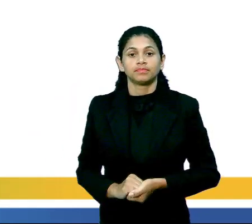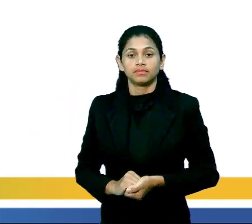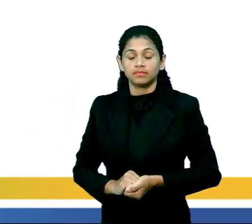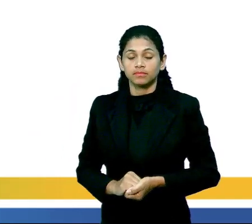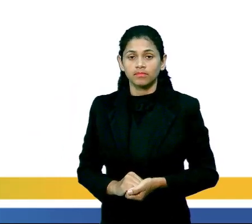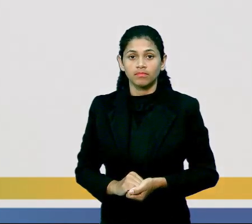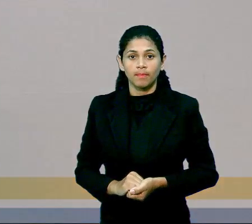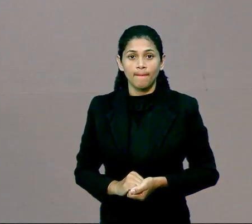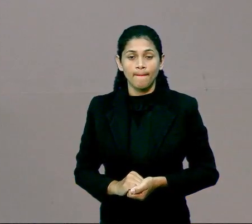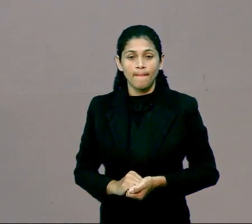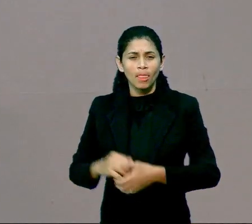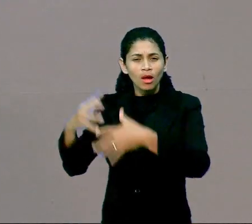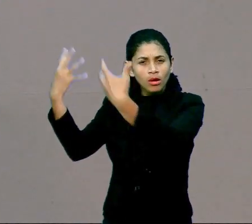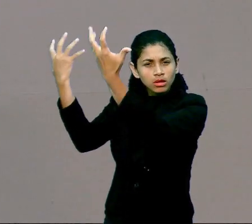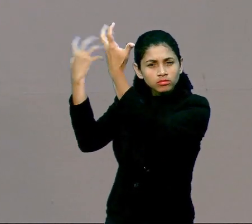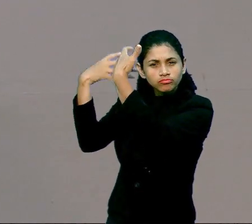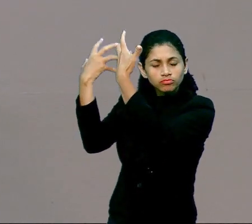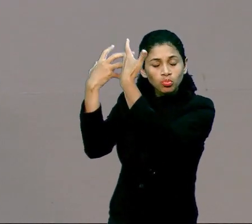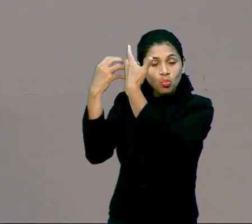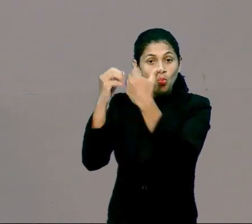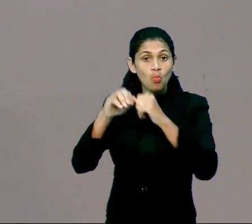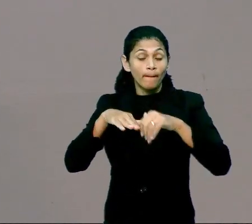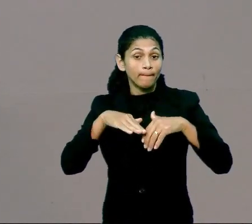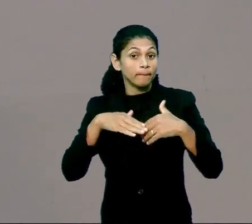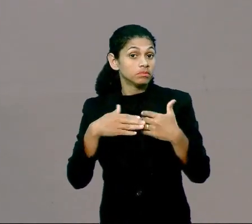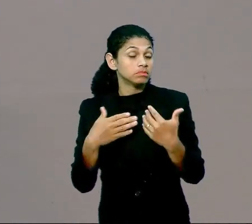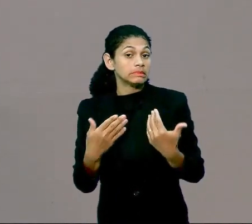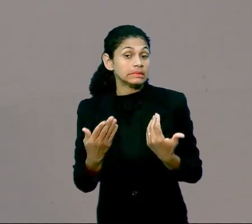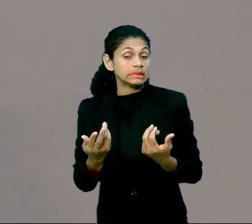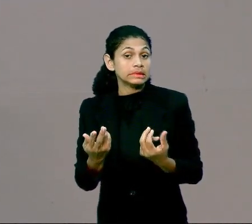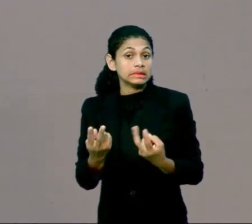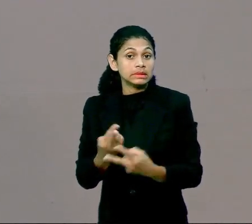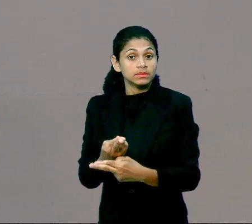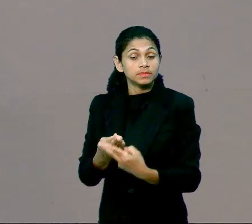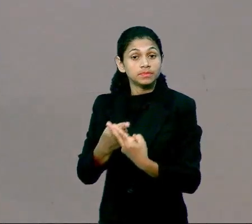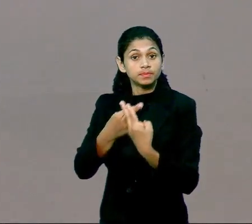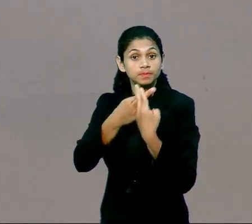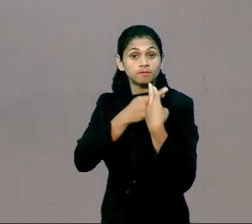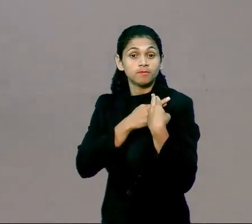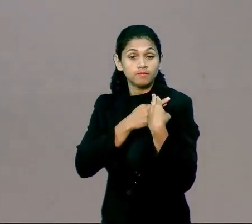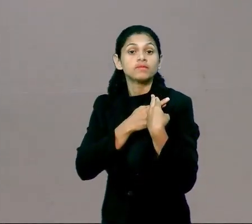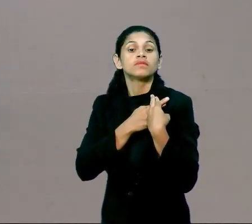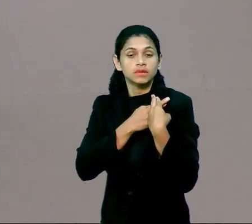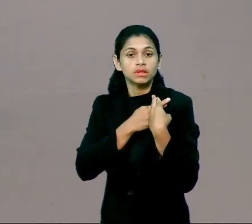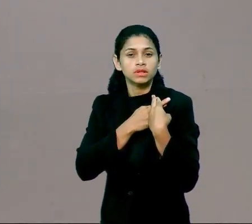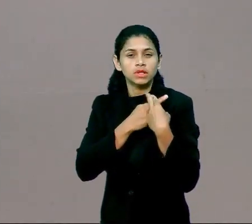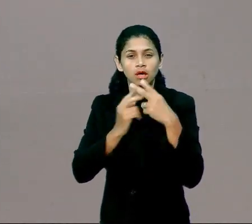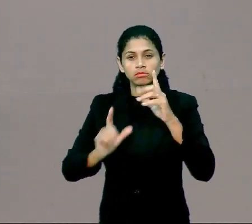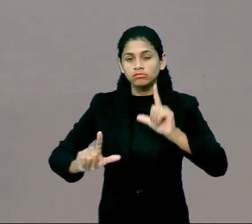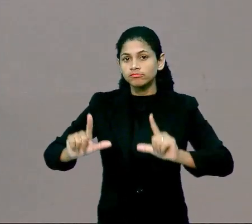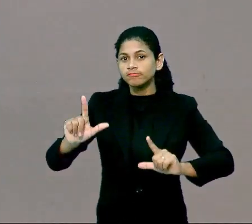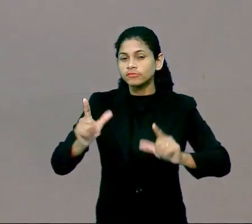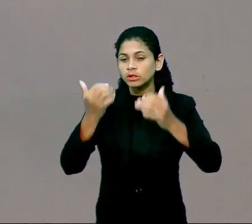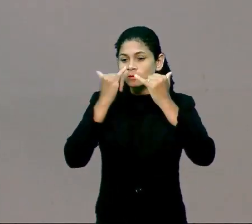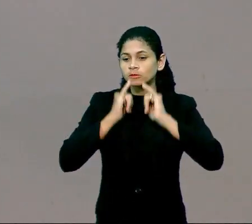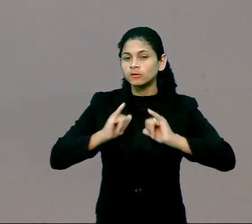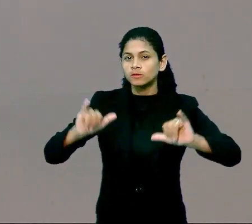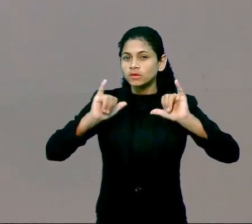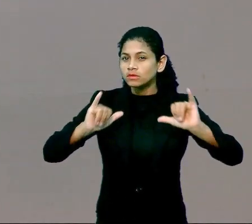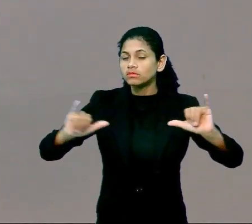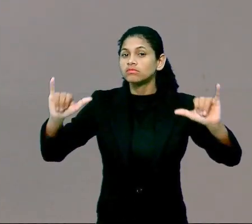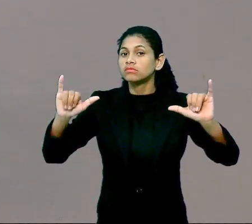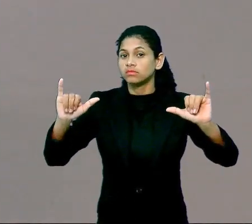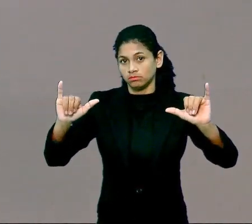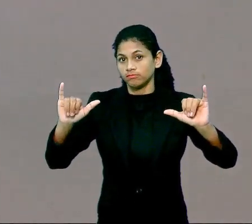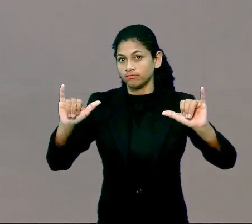reflexão, qual seria o papel da mídia na difusão da luta, mas fazendo aquele resgate histórico, a